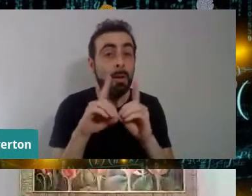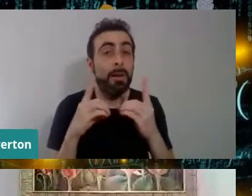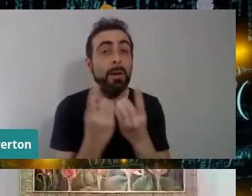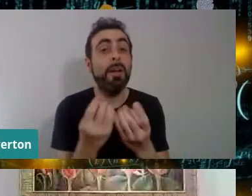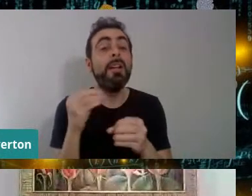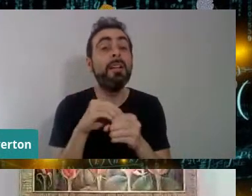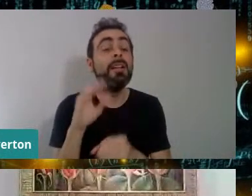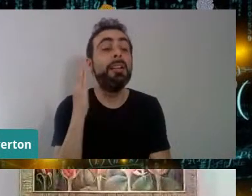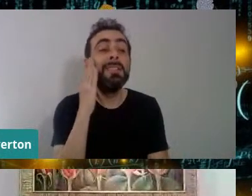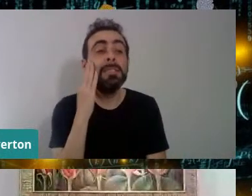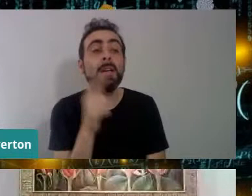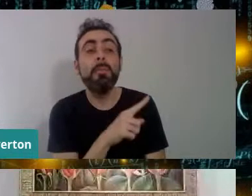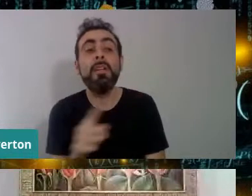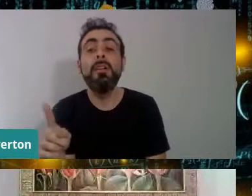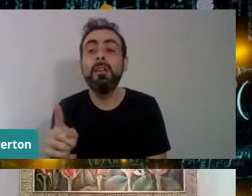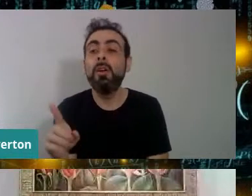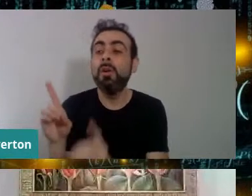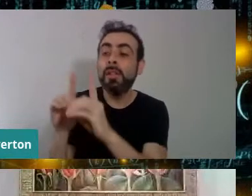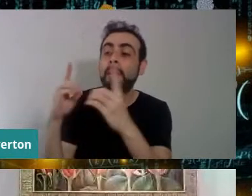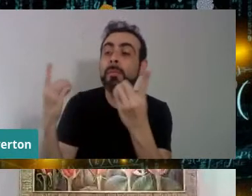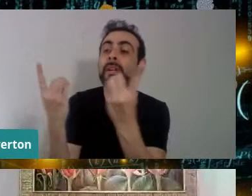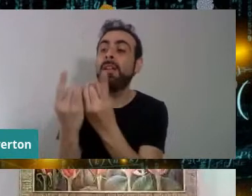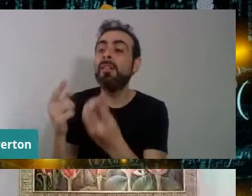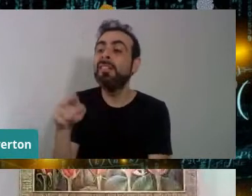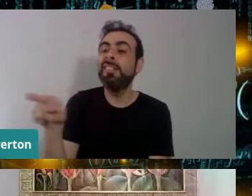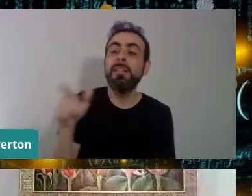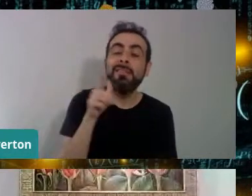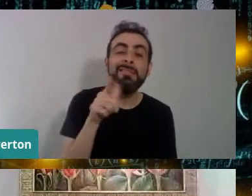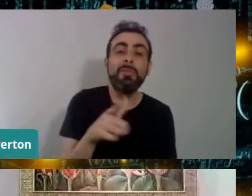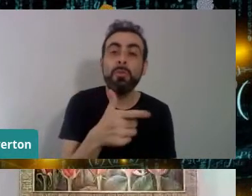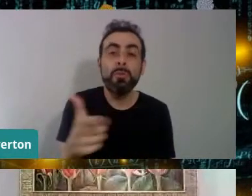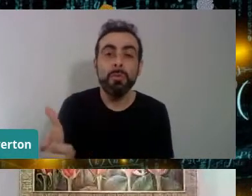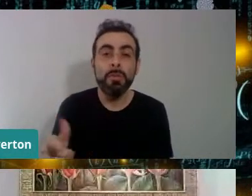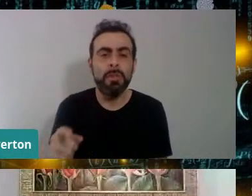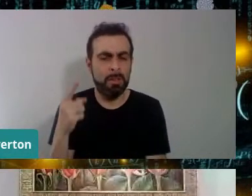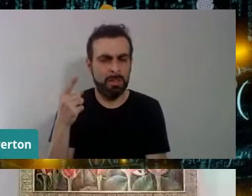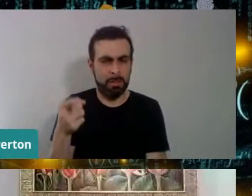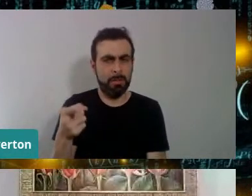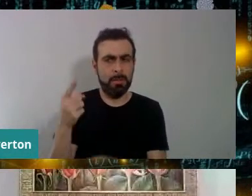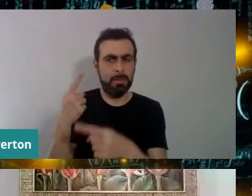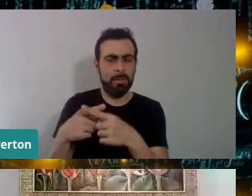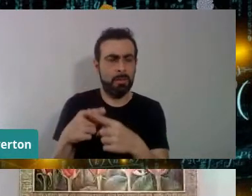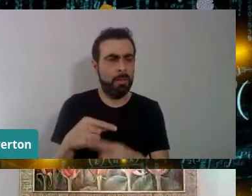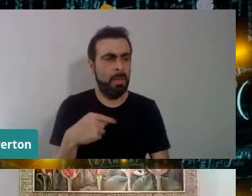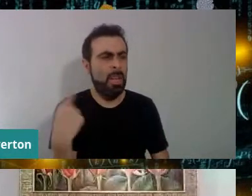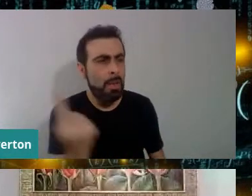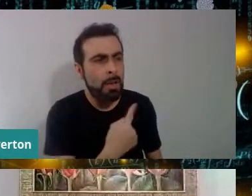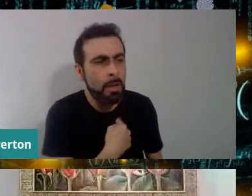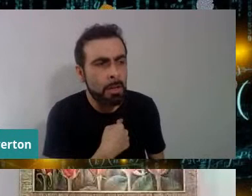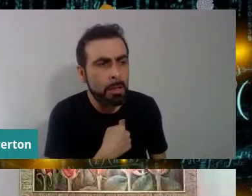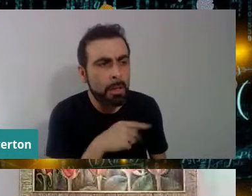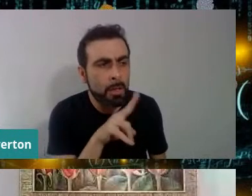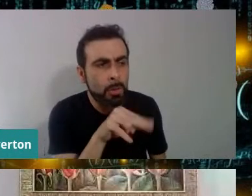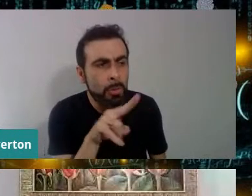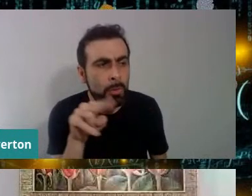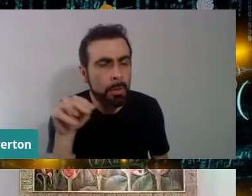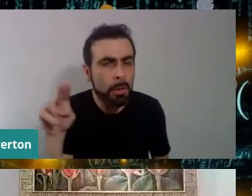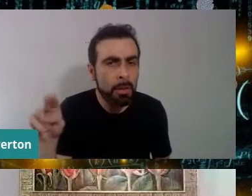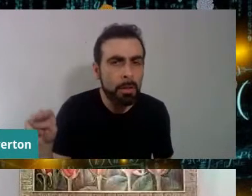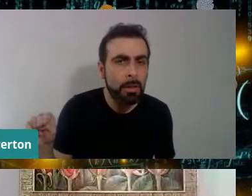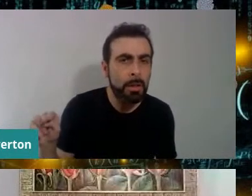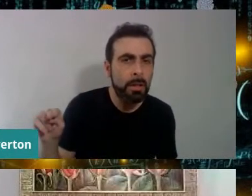que até os outros departamentos não conseguiam fazer, é porque nós nunca, mas nunca, nunca, em tempo